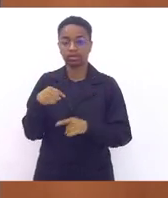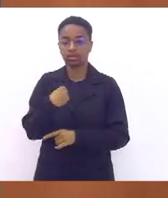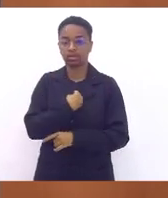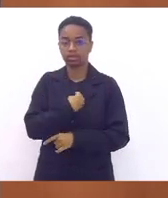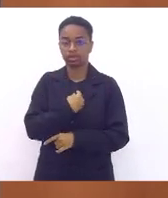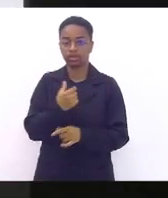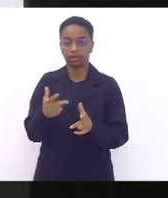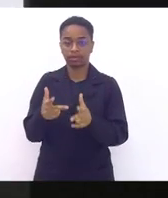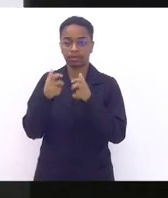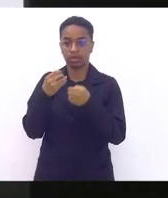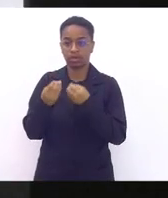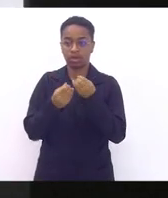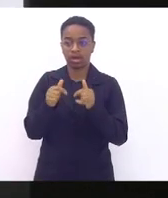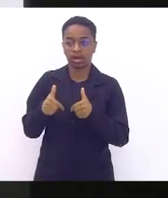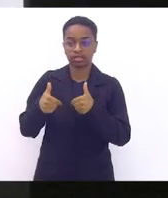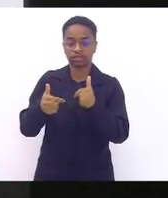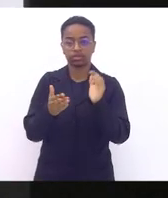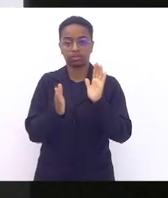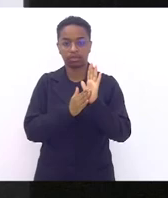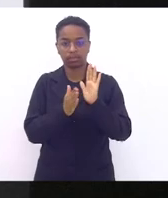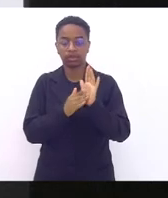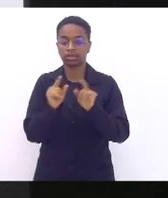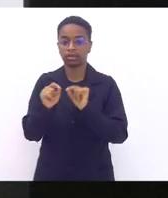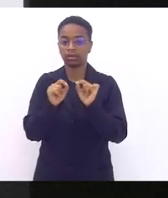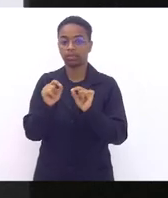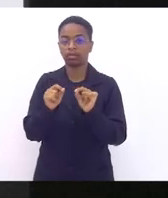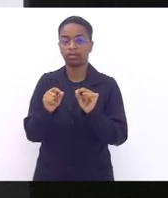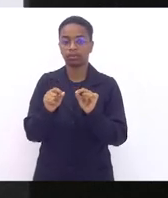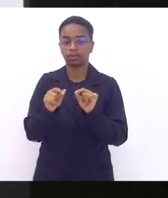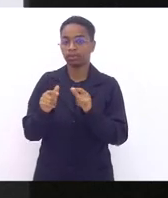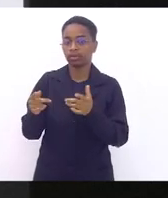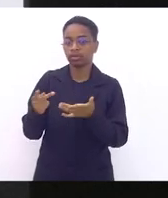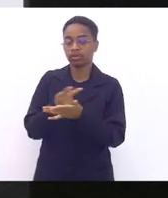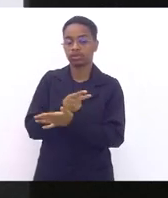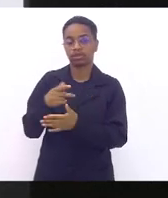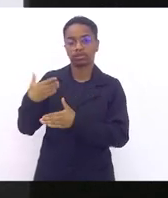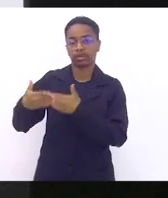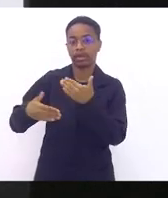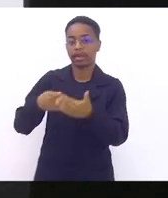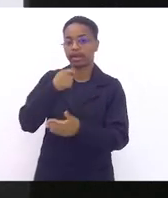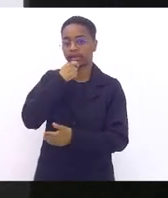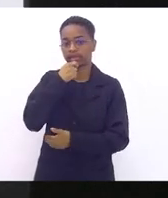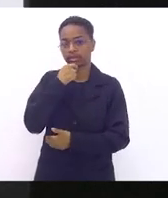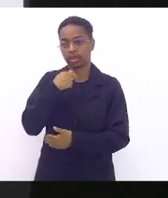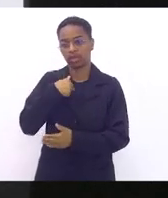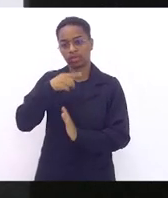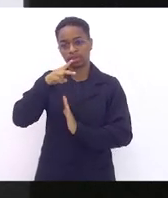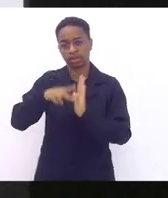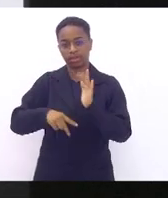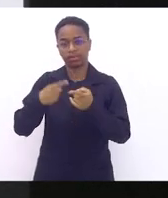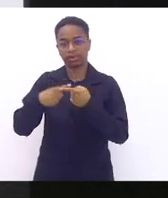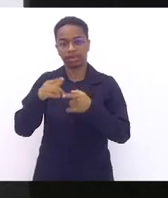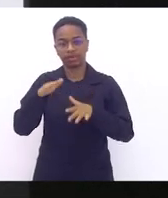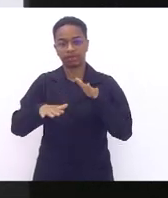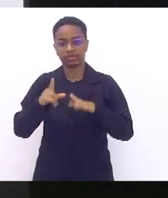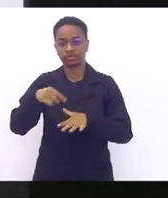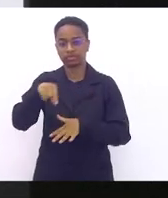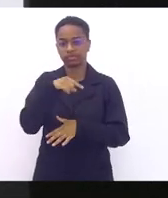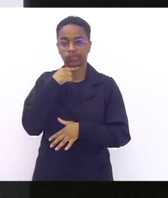as ações que estão propostas e o que foi realizado está em andamento, vão aparecer, que eu vou ler, porque talvez nem todos consigam